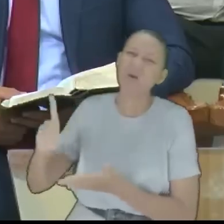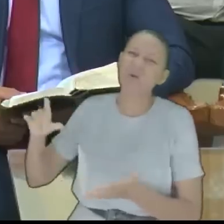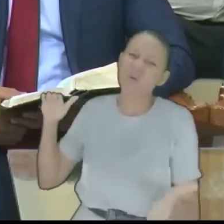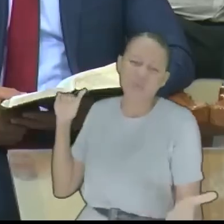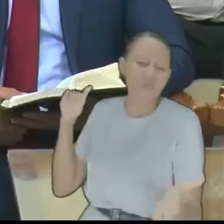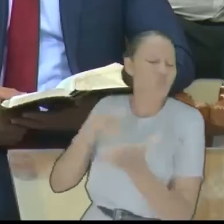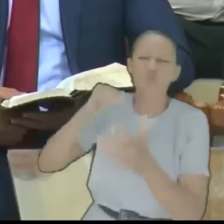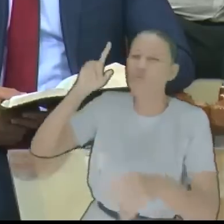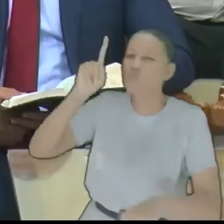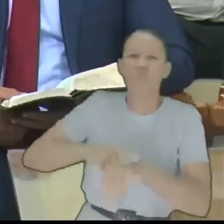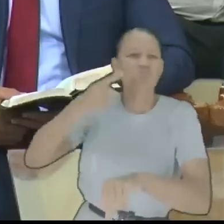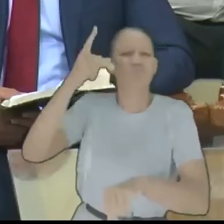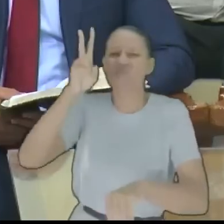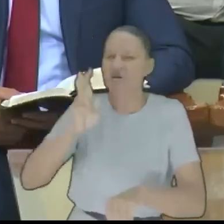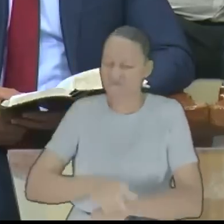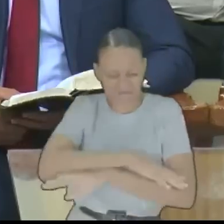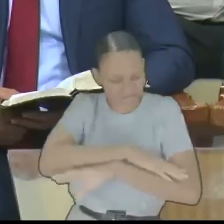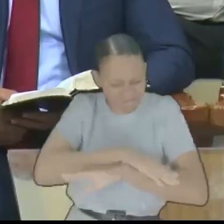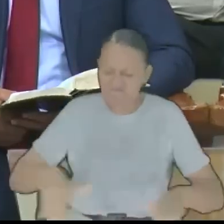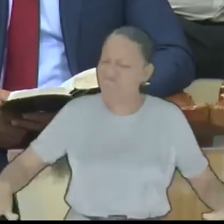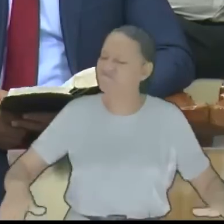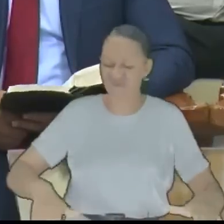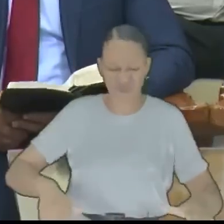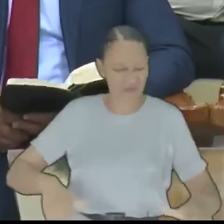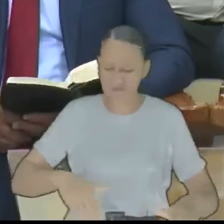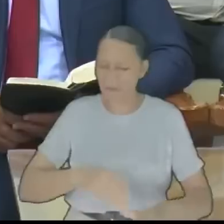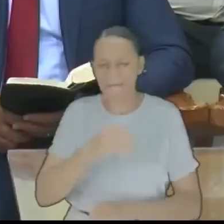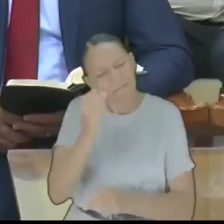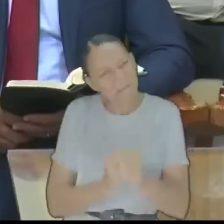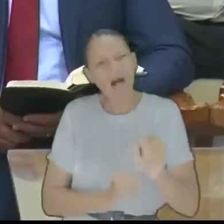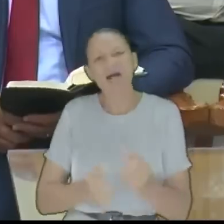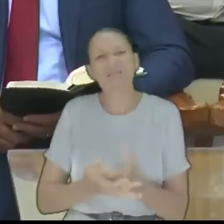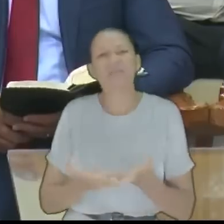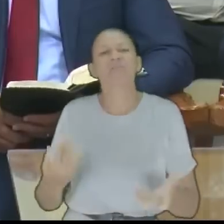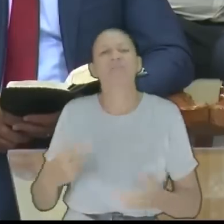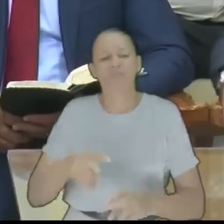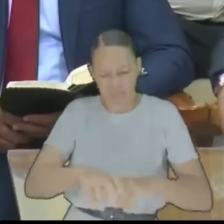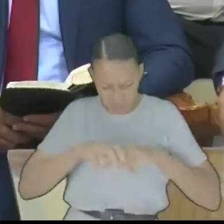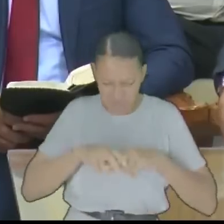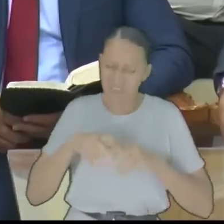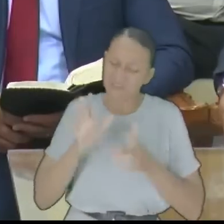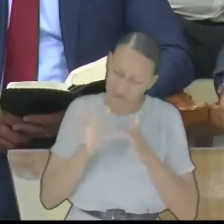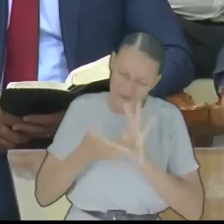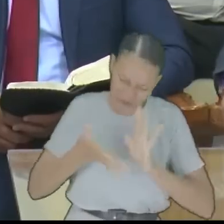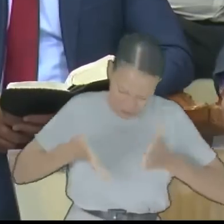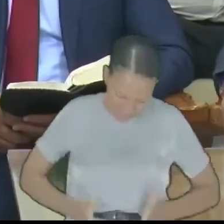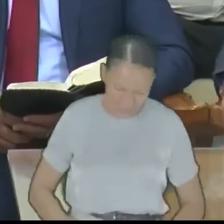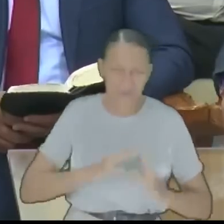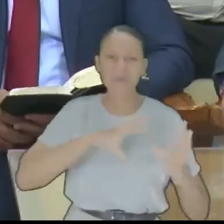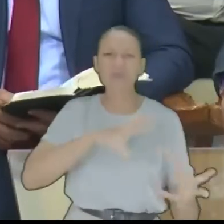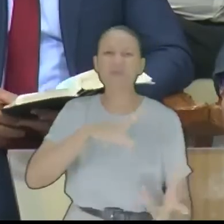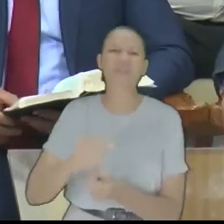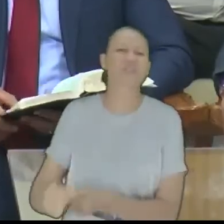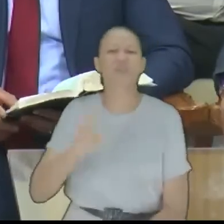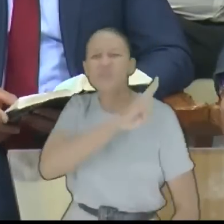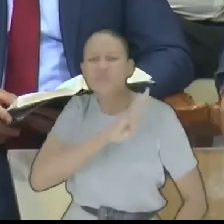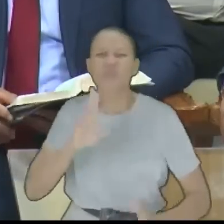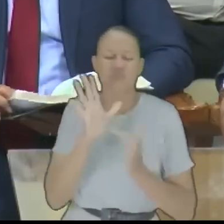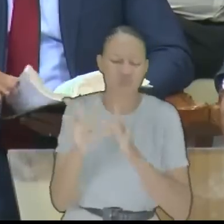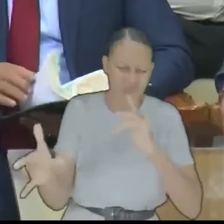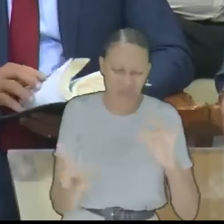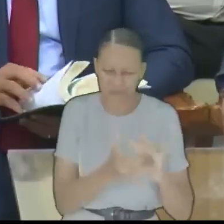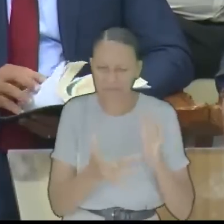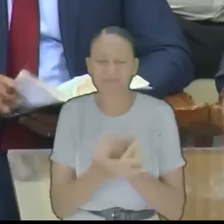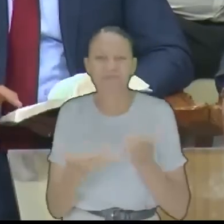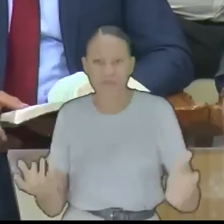última vez que houve derramamento de sangue por causa do nome de Jesus. O monge disse em nome de Jesus.